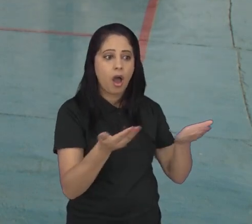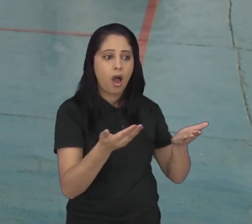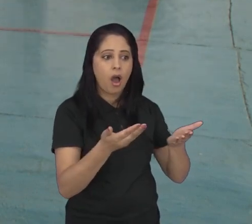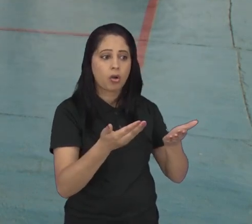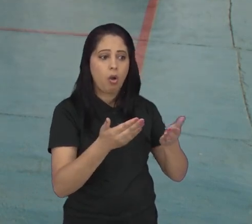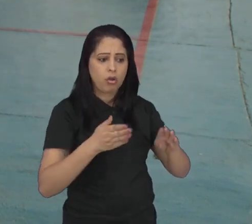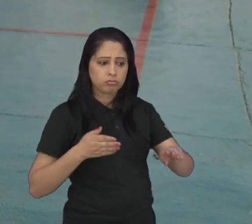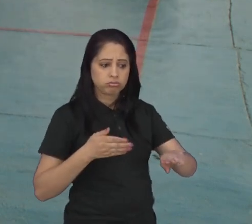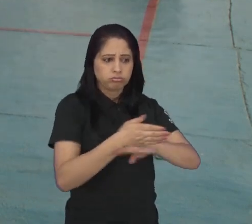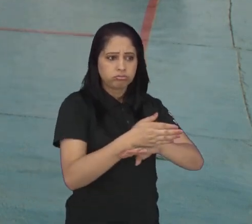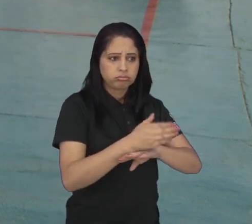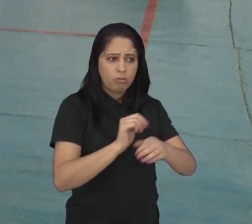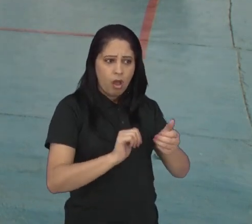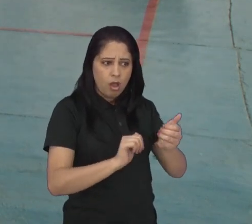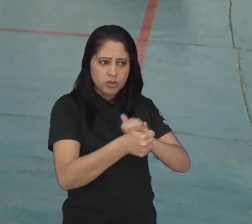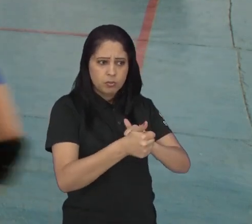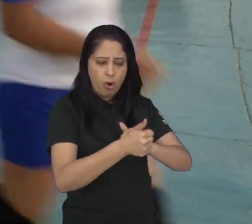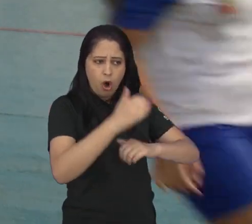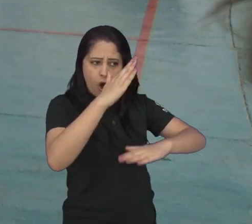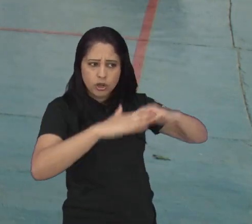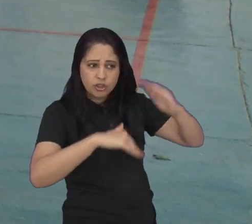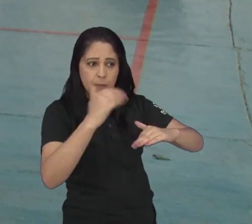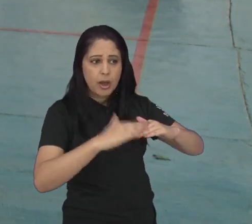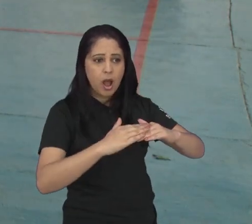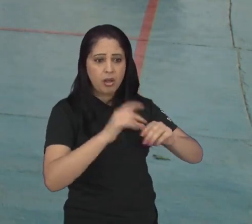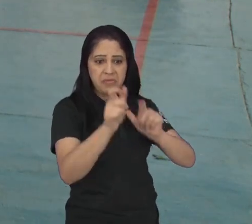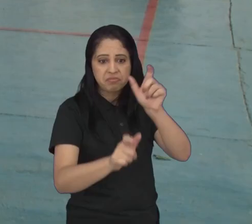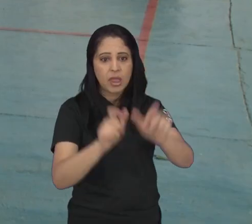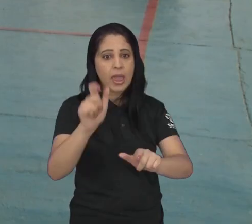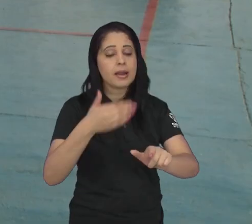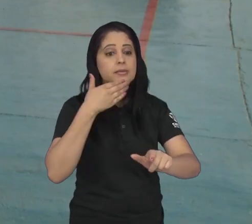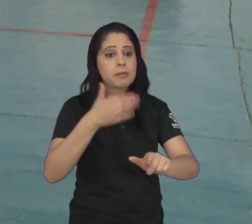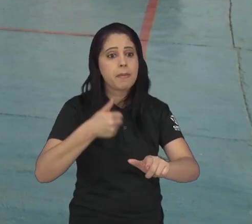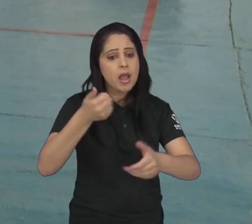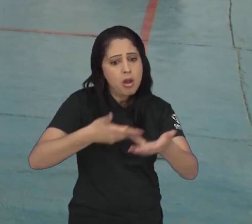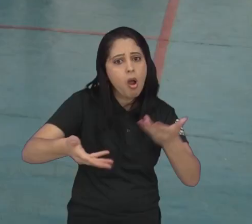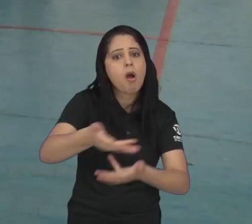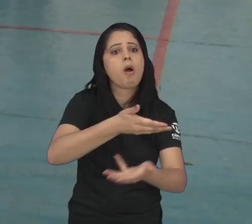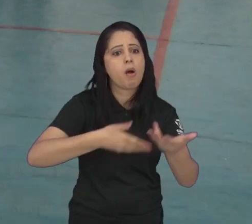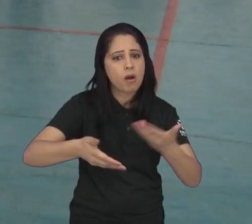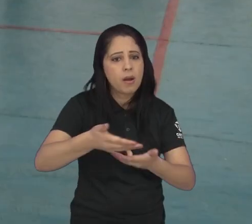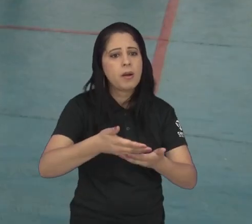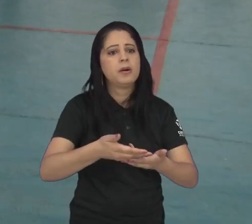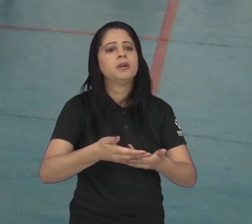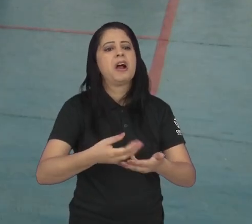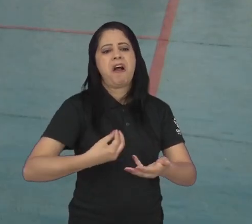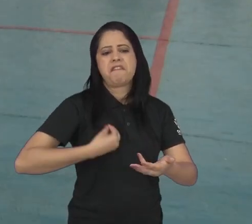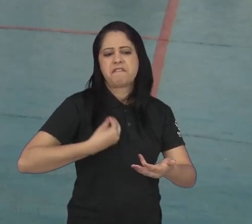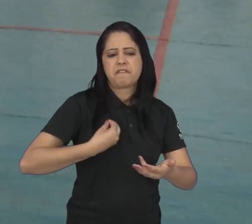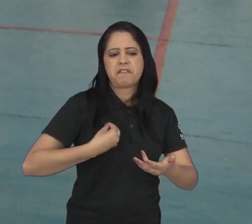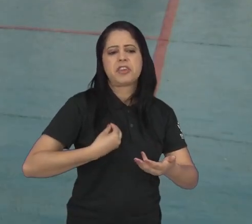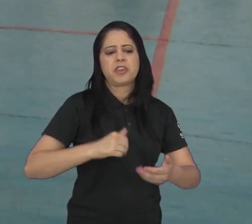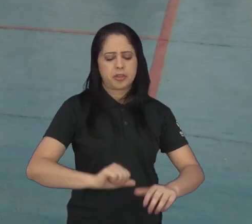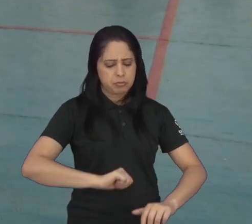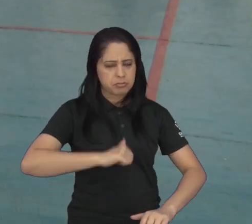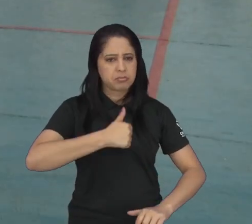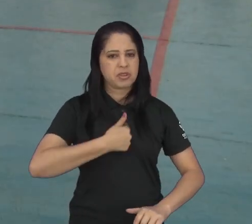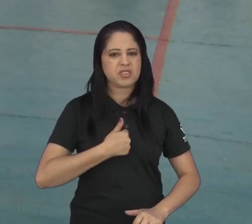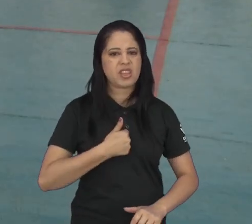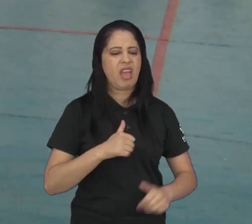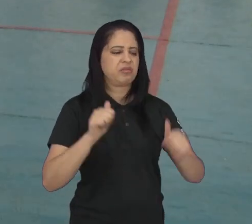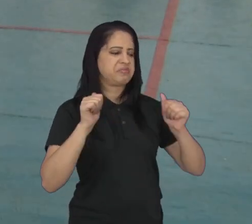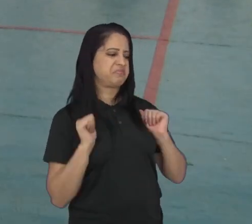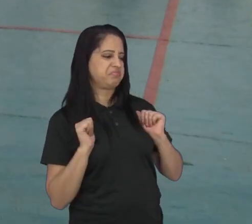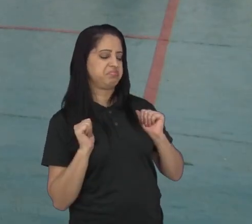os colegas por meio da prática esportiva eles tiveram essa melhoria na socialização que eles gasta energia né eles